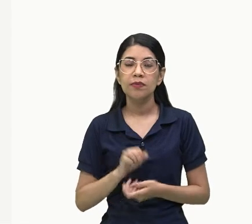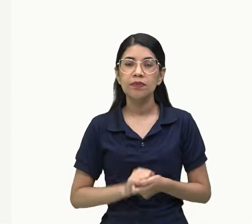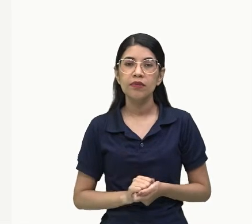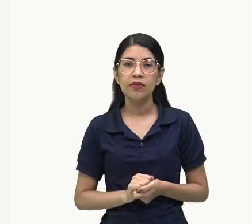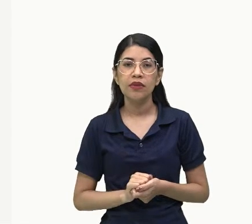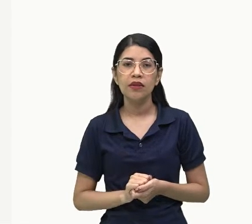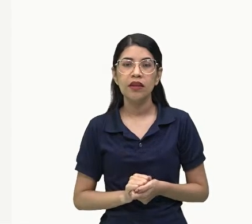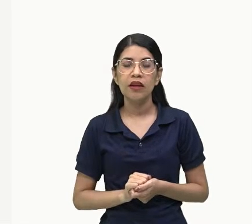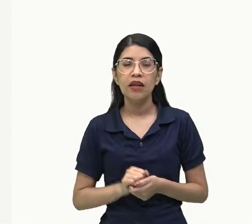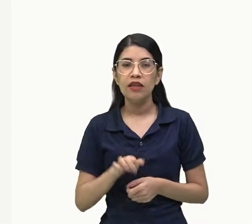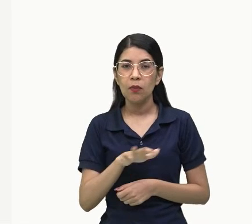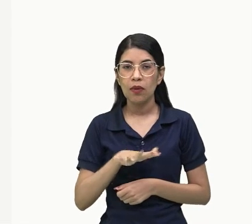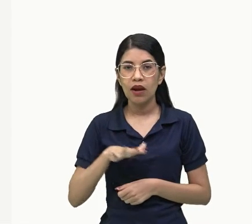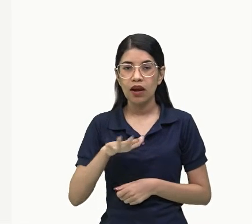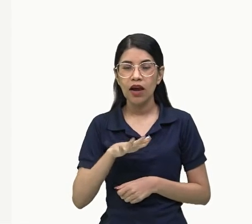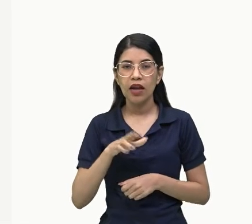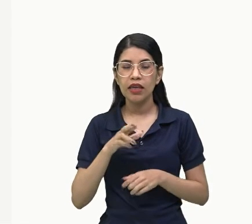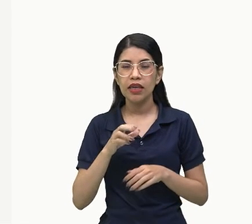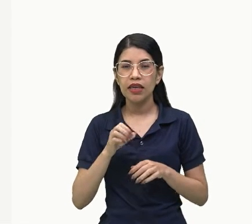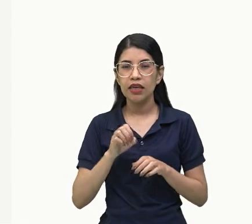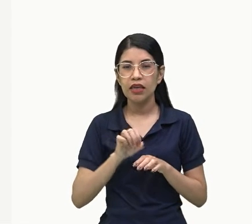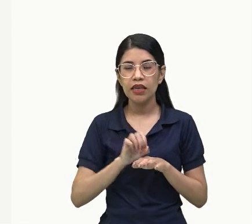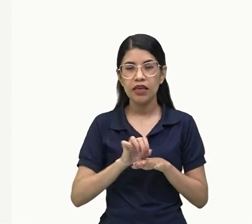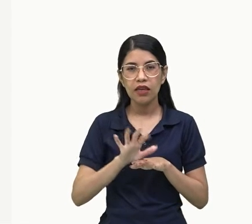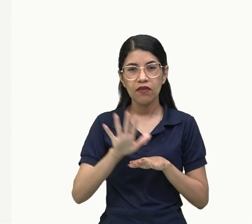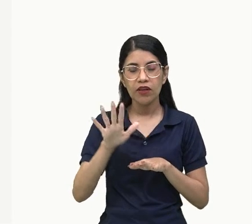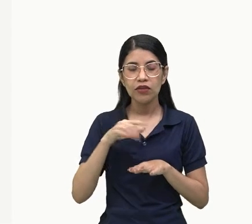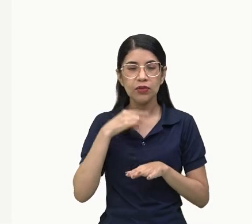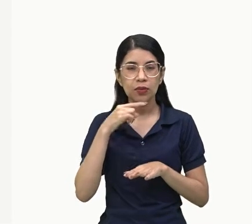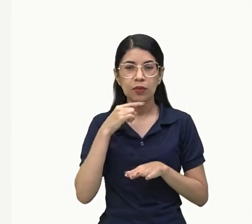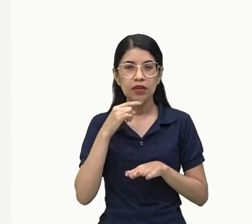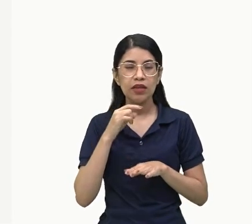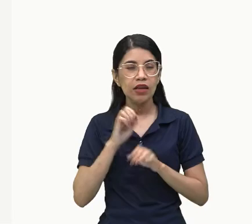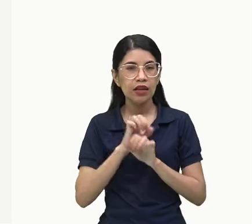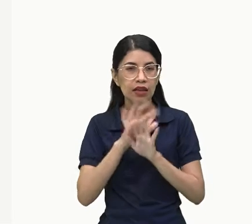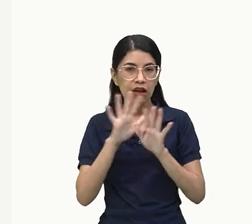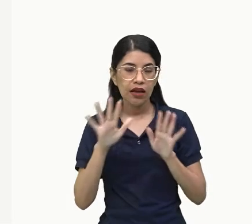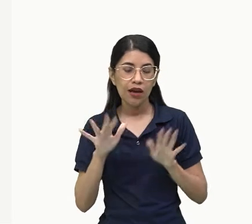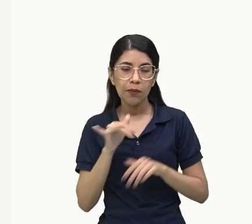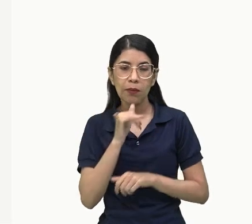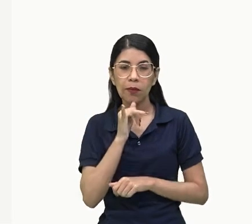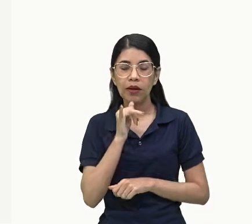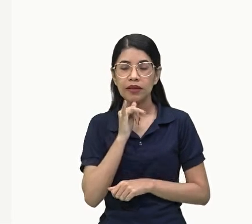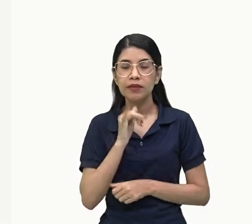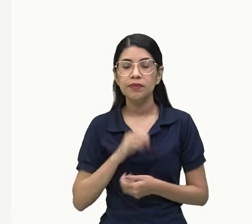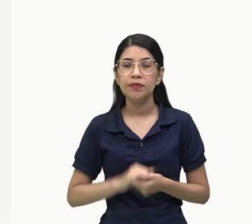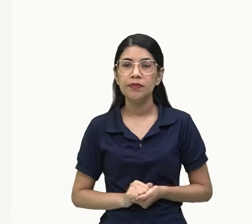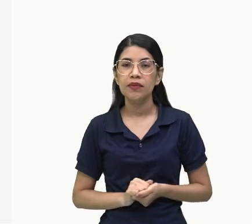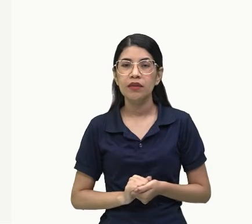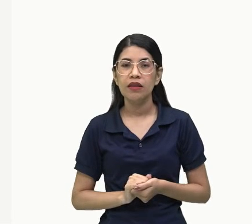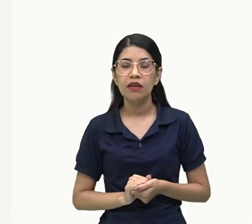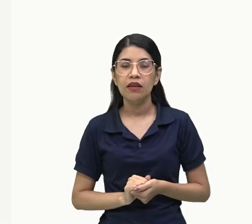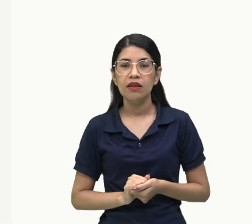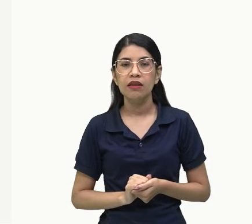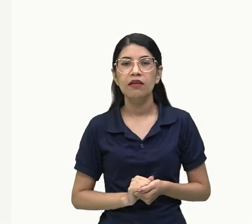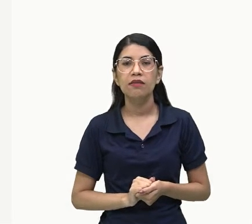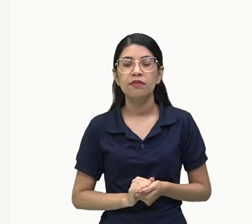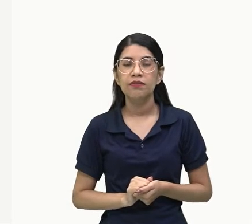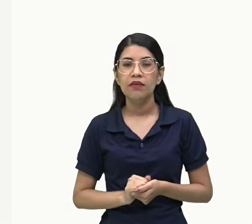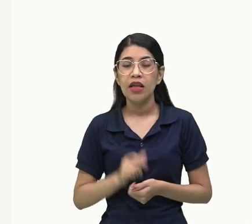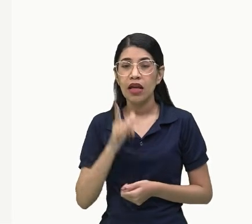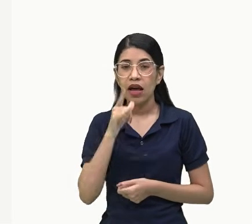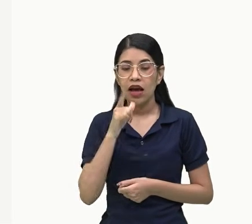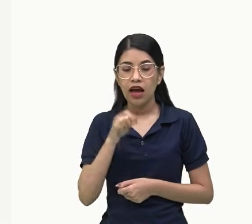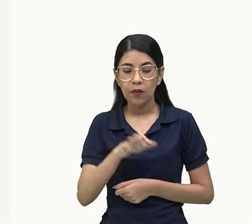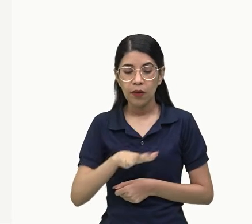superfície refletora que não permite que eu veja a minha imagem com nitidez, como, por exemplo, quando eu enxergo minha imagem na superfície